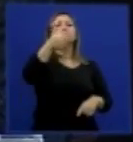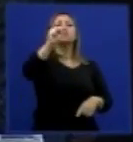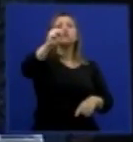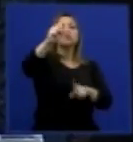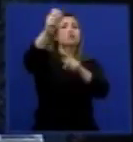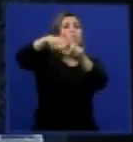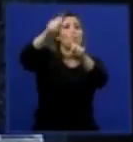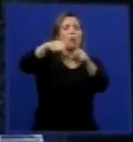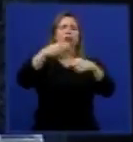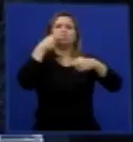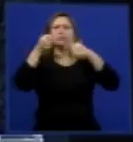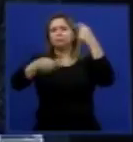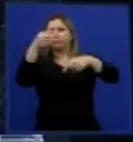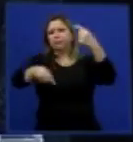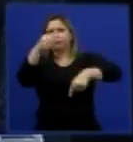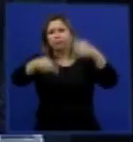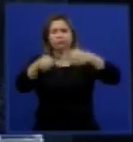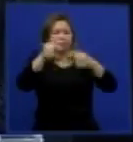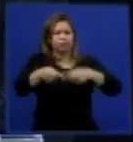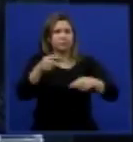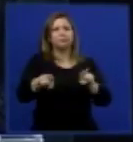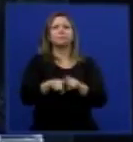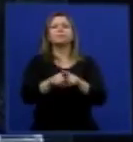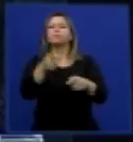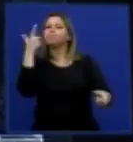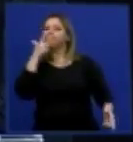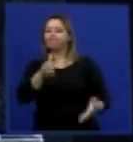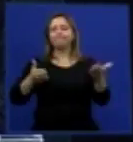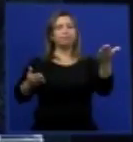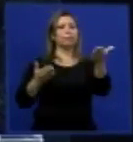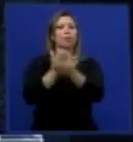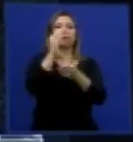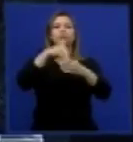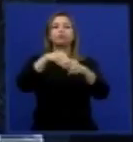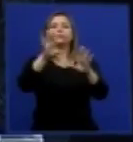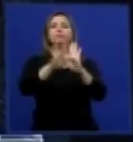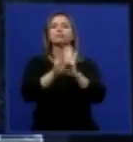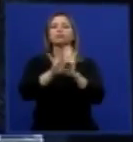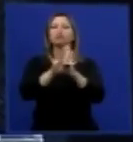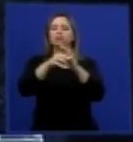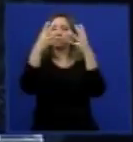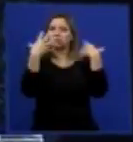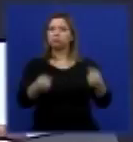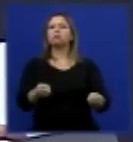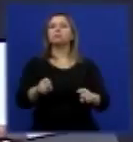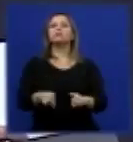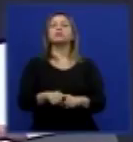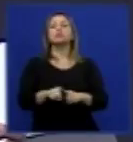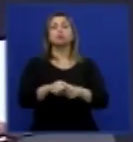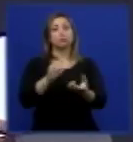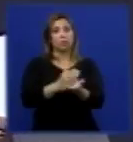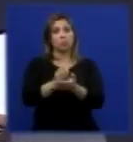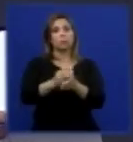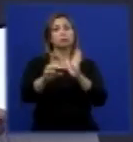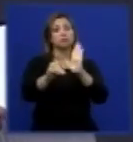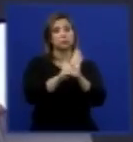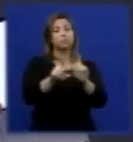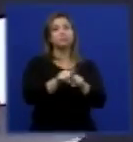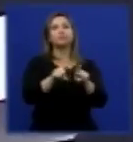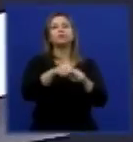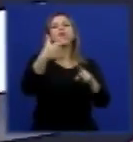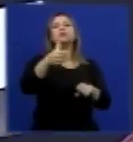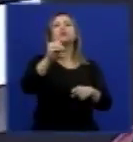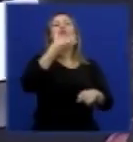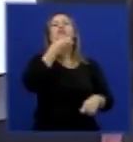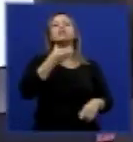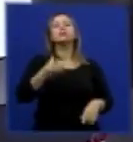nós sugerido finalmente foi aprovado por esmagadora maioria de votos publicada em 2 de Dezembro de 99